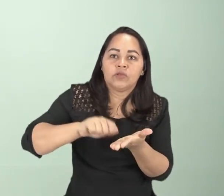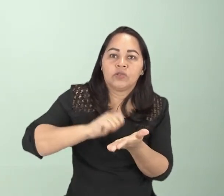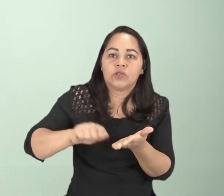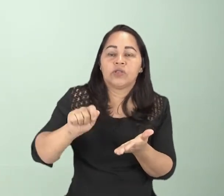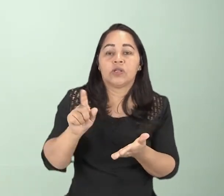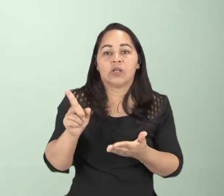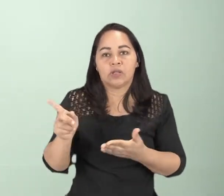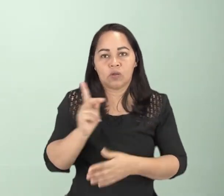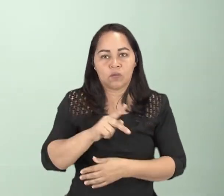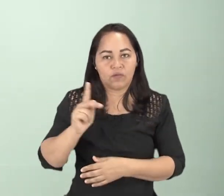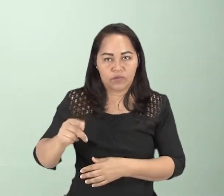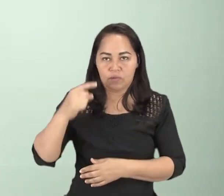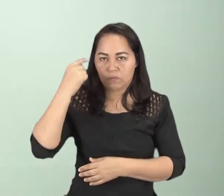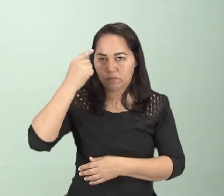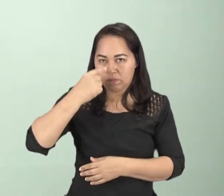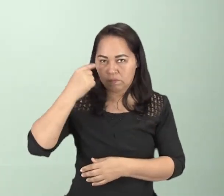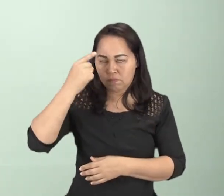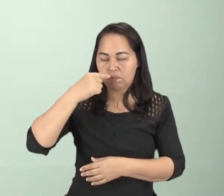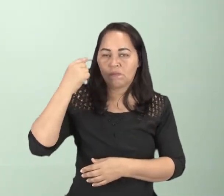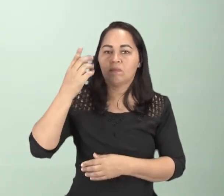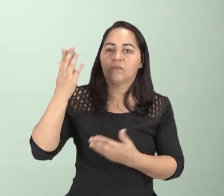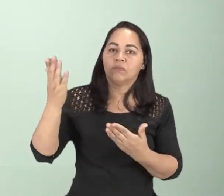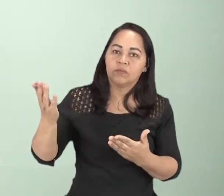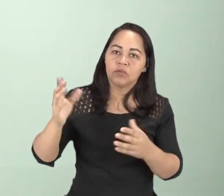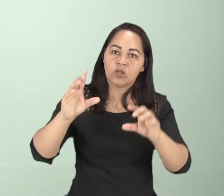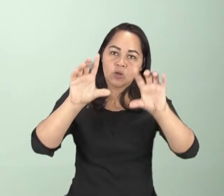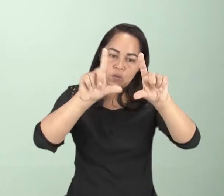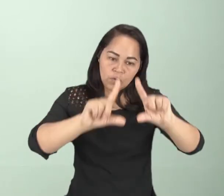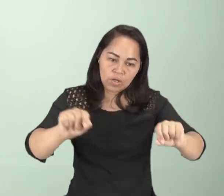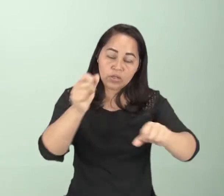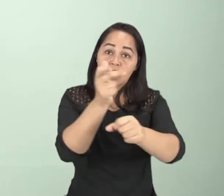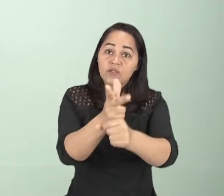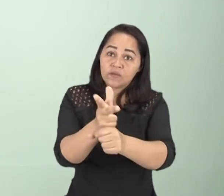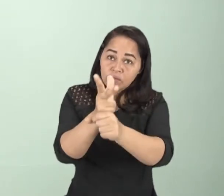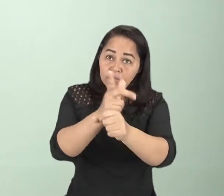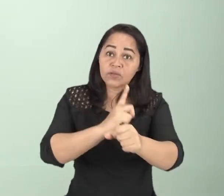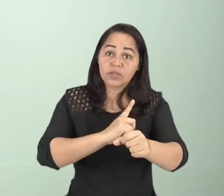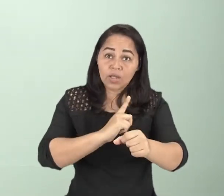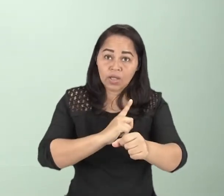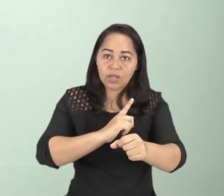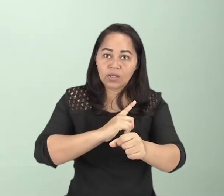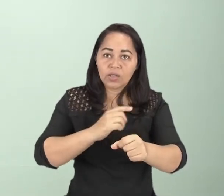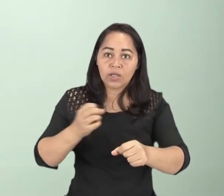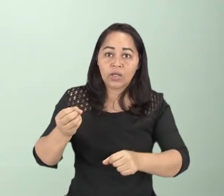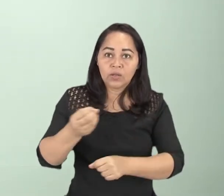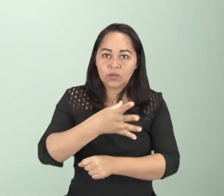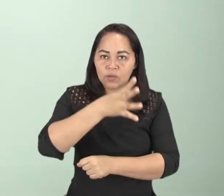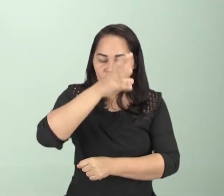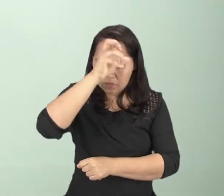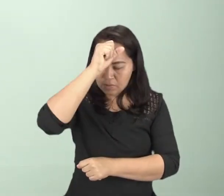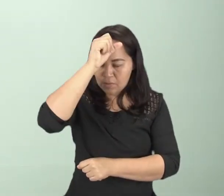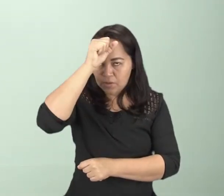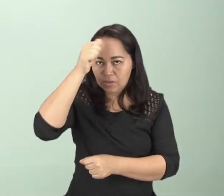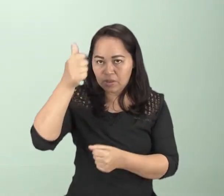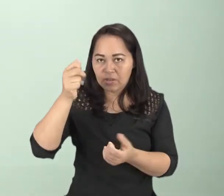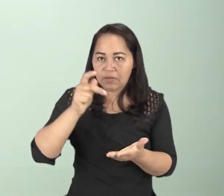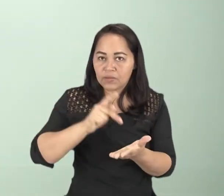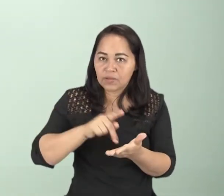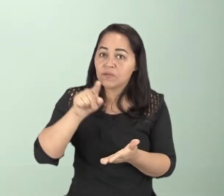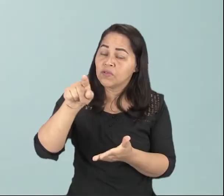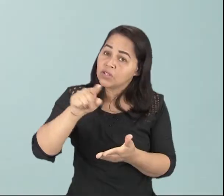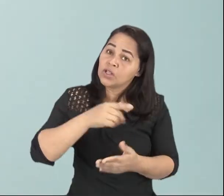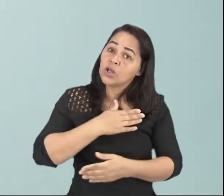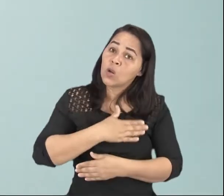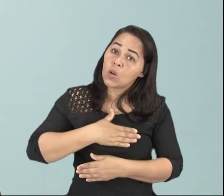língua espanhola também, eles são muito eficientes. Procure, baixe, se divirta e aprendendo algo novo. Isso também é lazer, é fazer algo